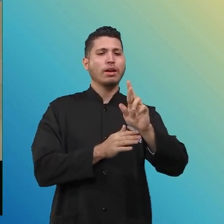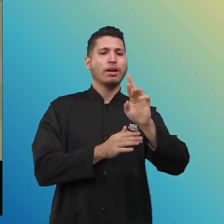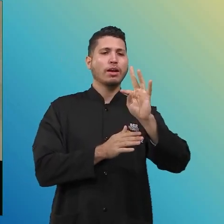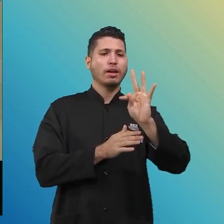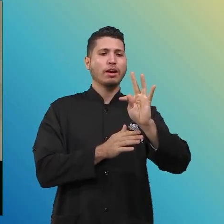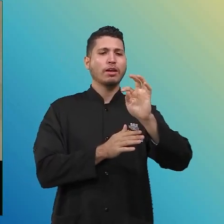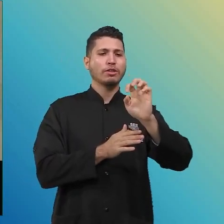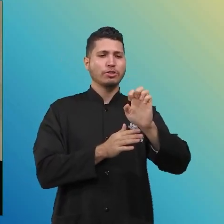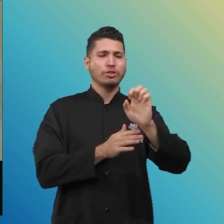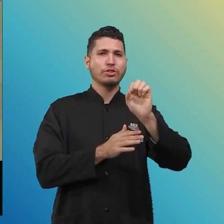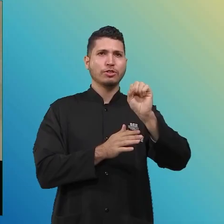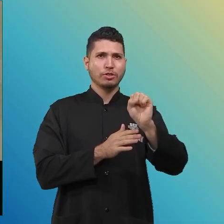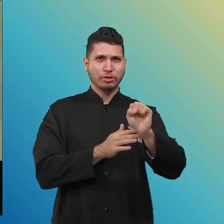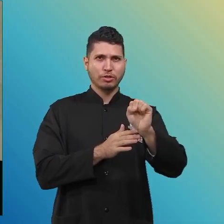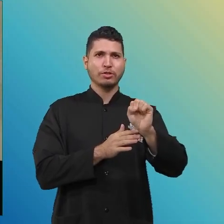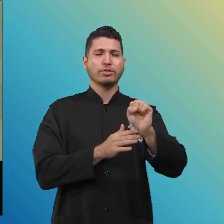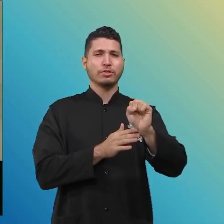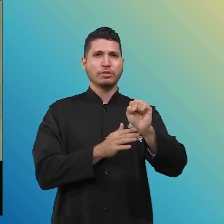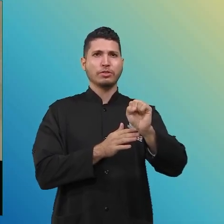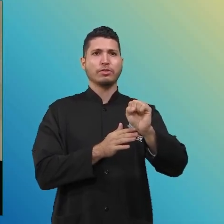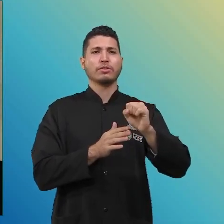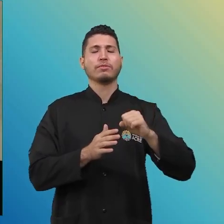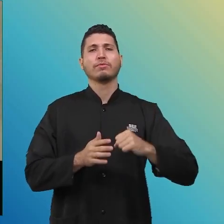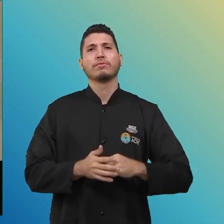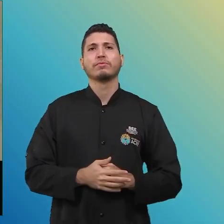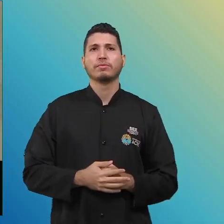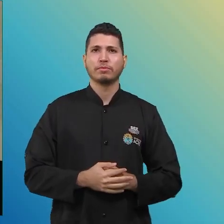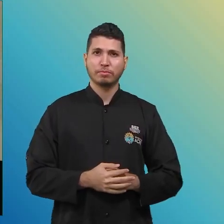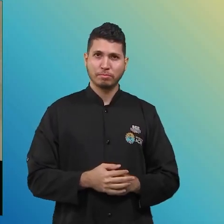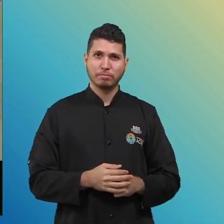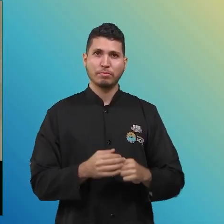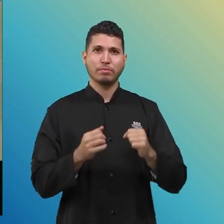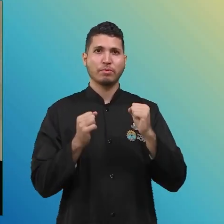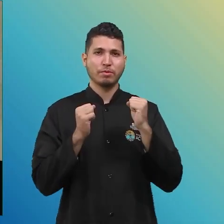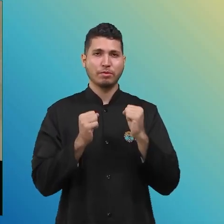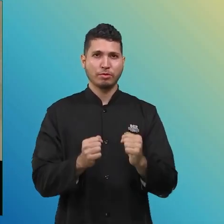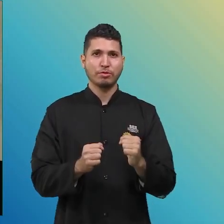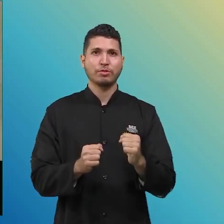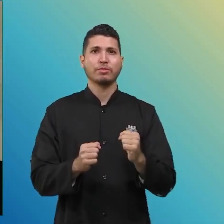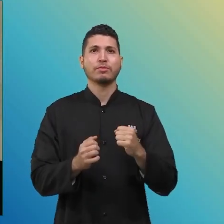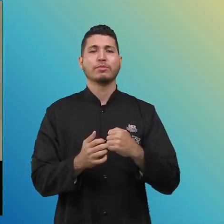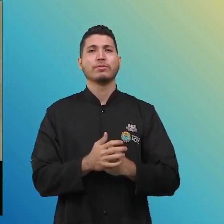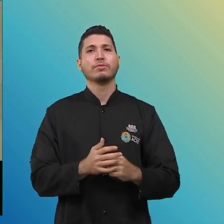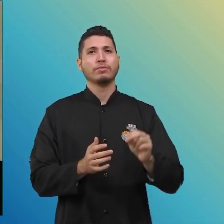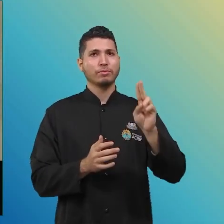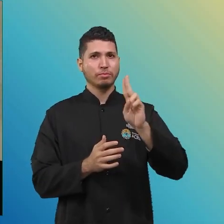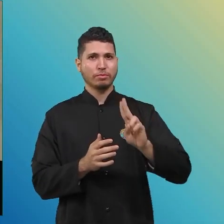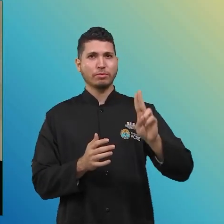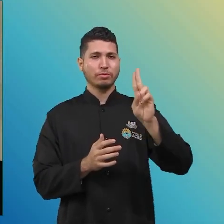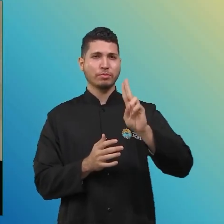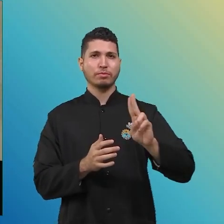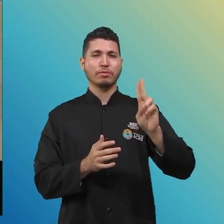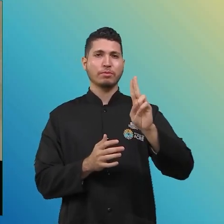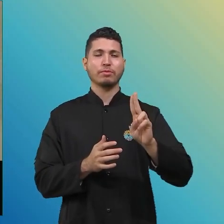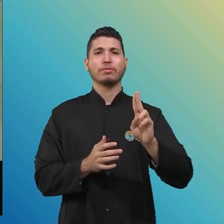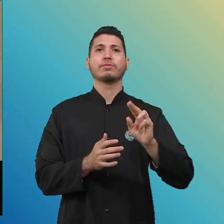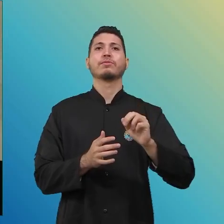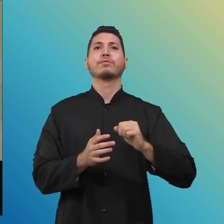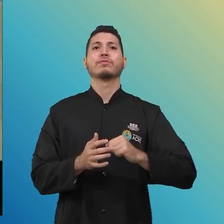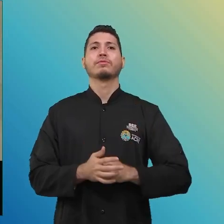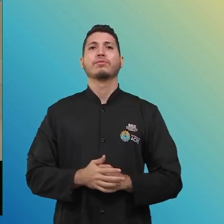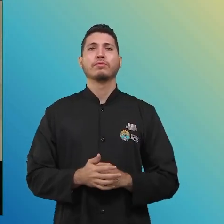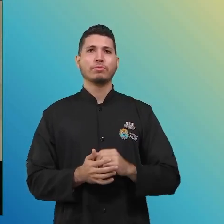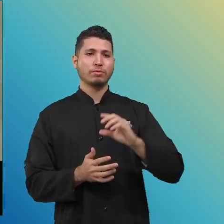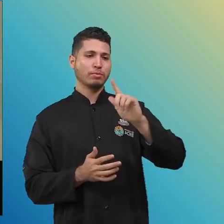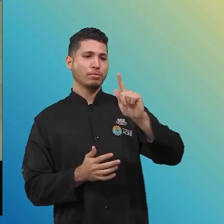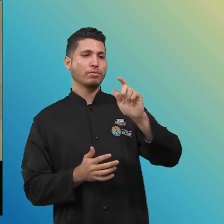explore museus como o Louvre, lá em Paris, que eu vou já mostrar para vocês, ou o MASP aqui no Brasil, com detalhes